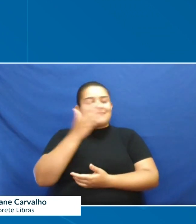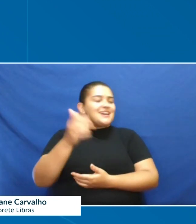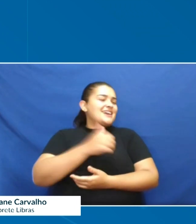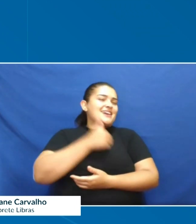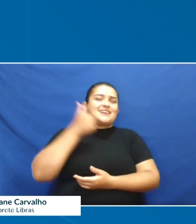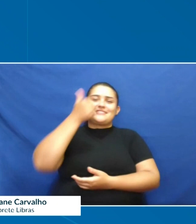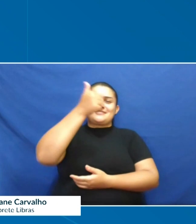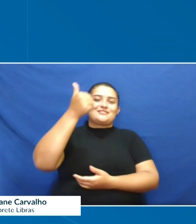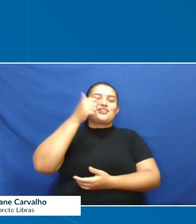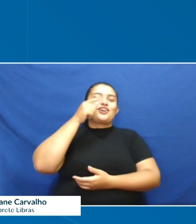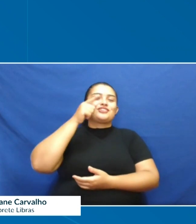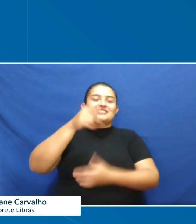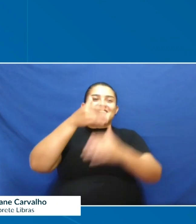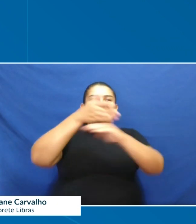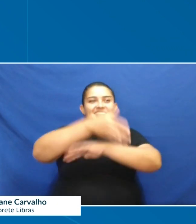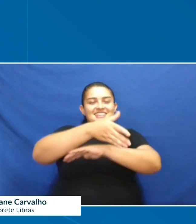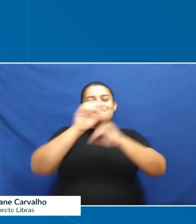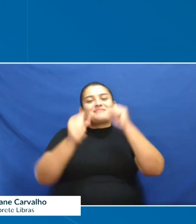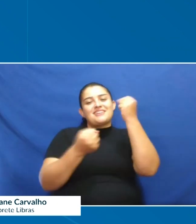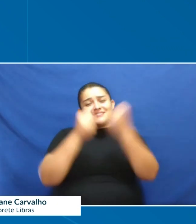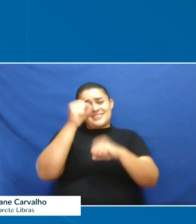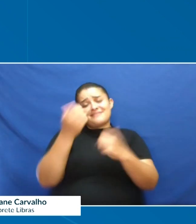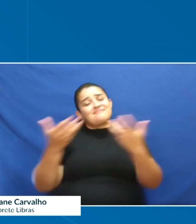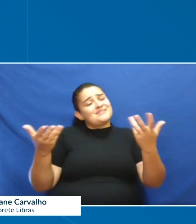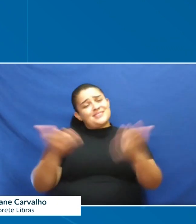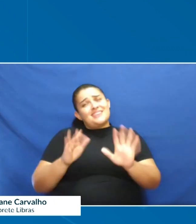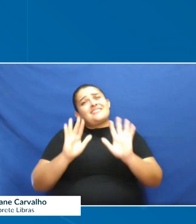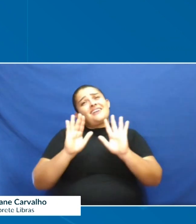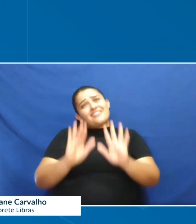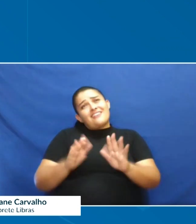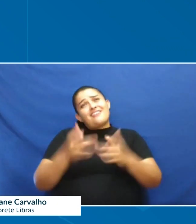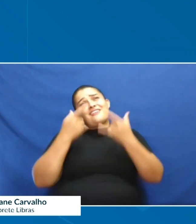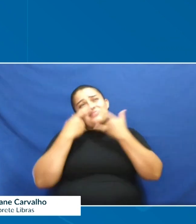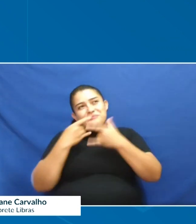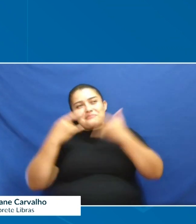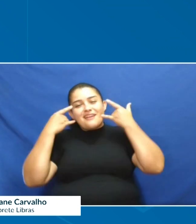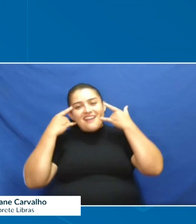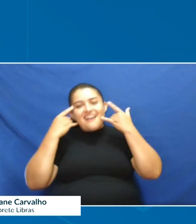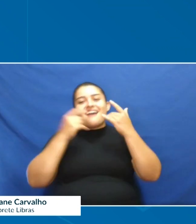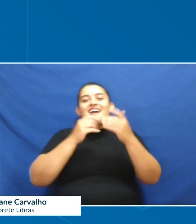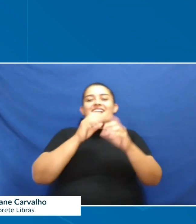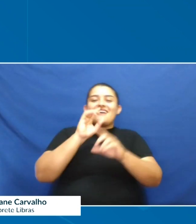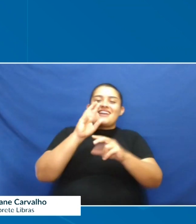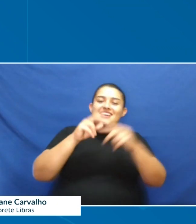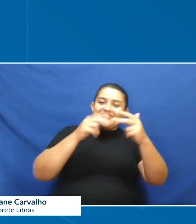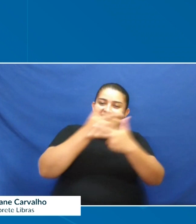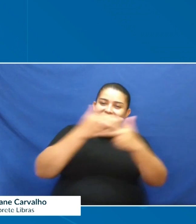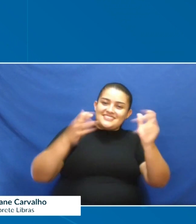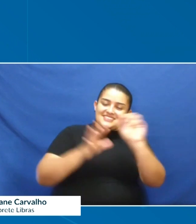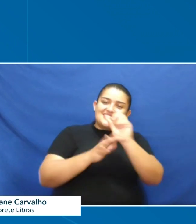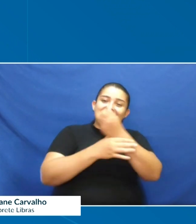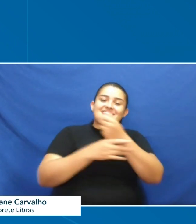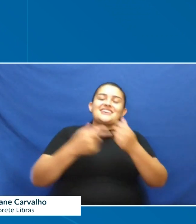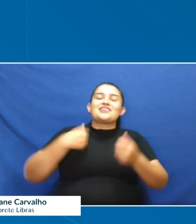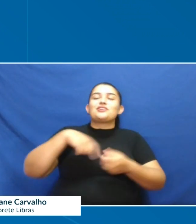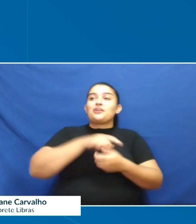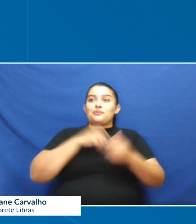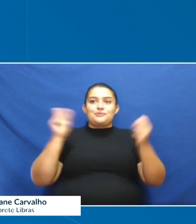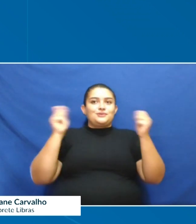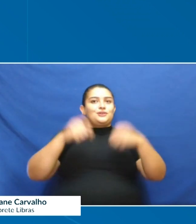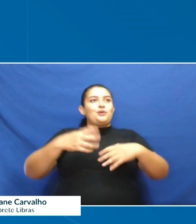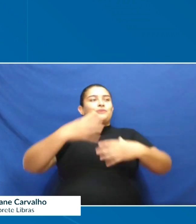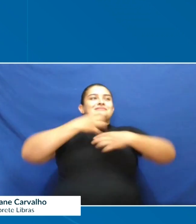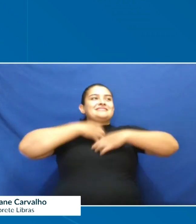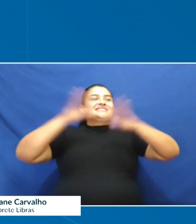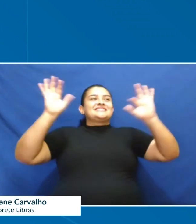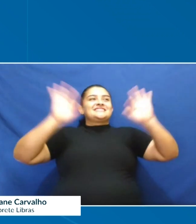ir para a fábrica, apesar de toda essa questão, né, de ter que usar máscara e tudo mais. A gente se sente útil de conseguir trabalhar mesmo na